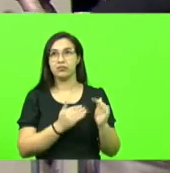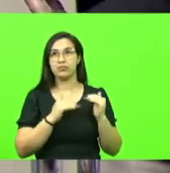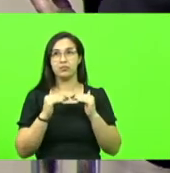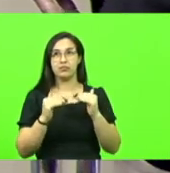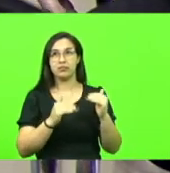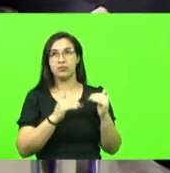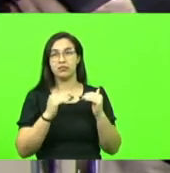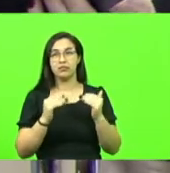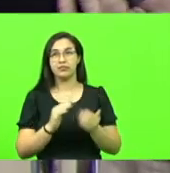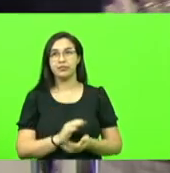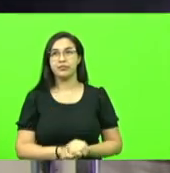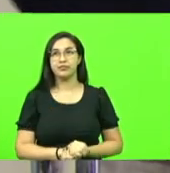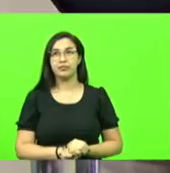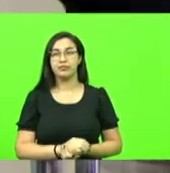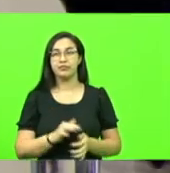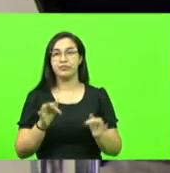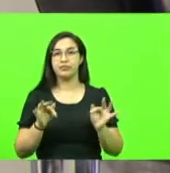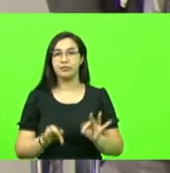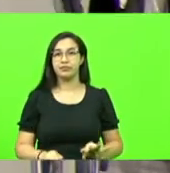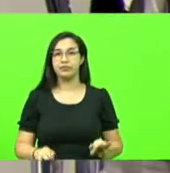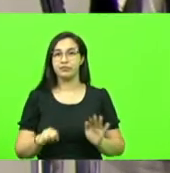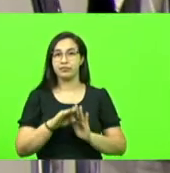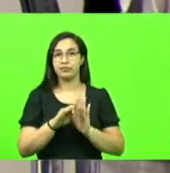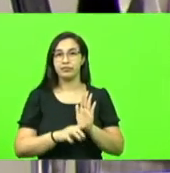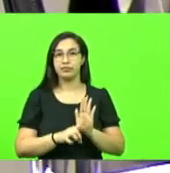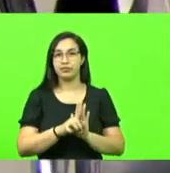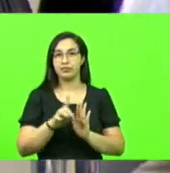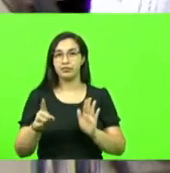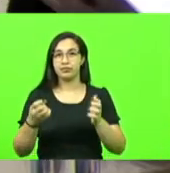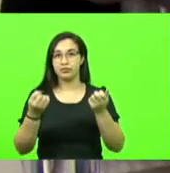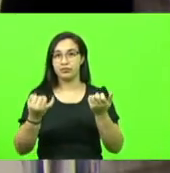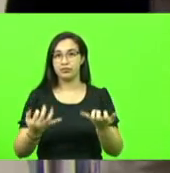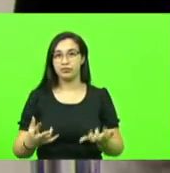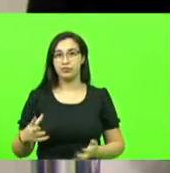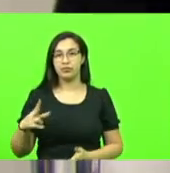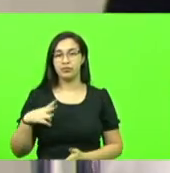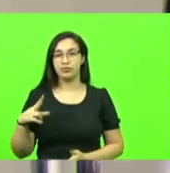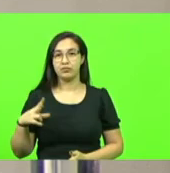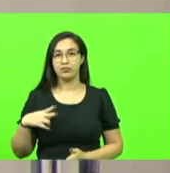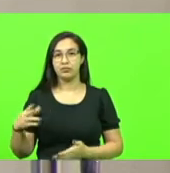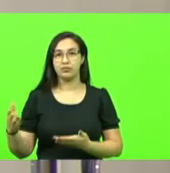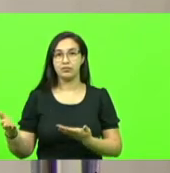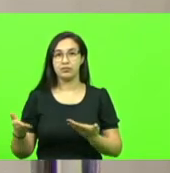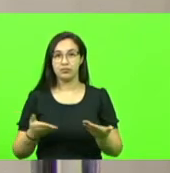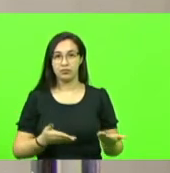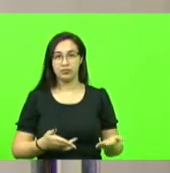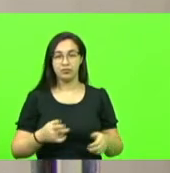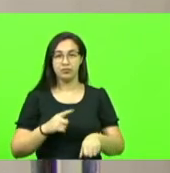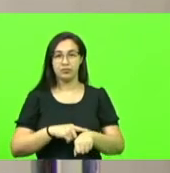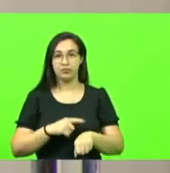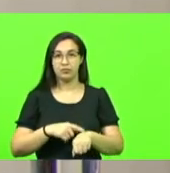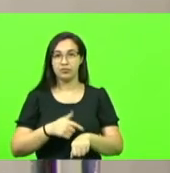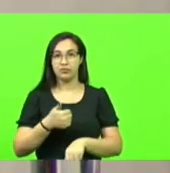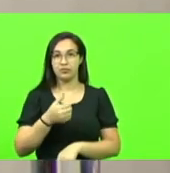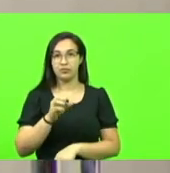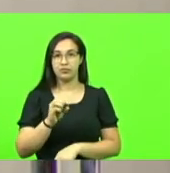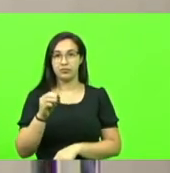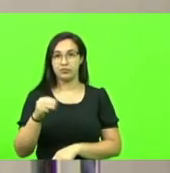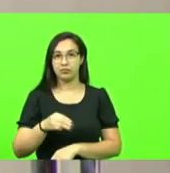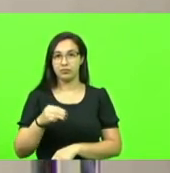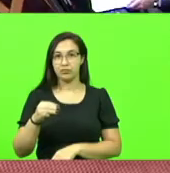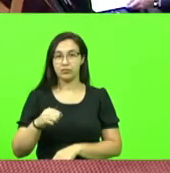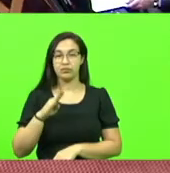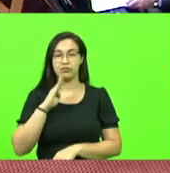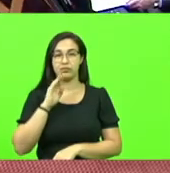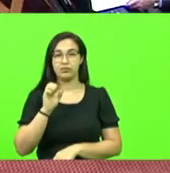unanimidade. Fim da ordem do dia, passamos às explicações pessoais, pelo tempo de até 10 minutos. Fará uso da palavra o deputado Bruno